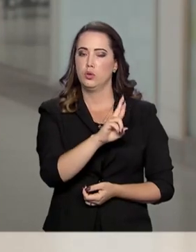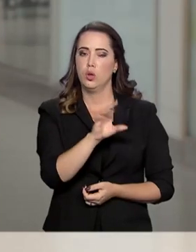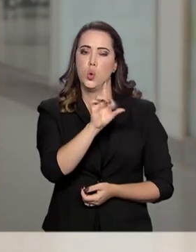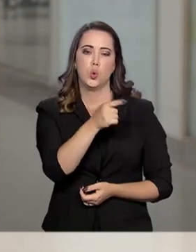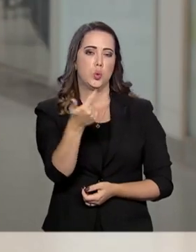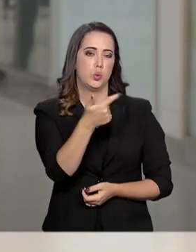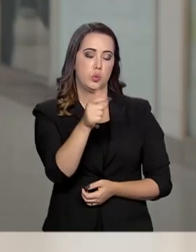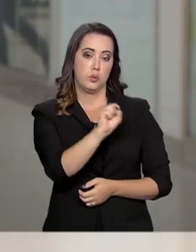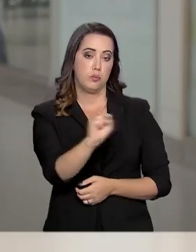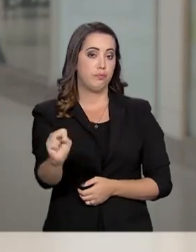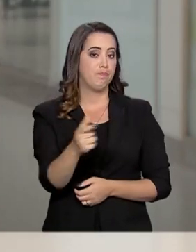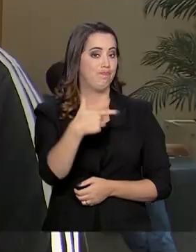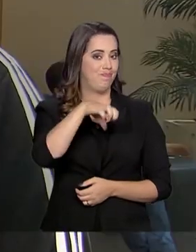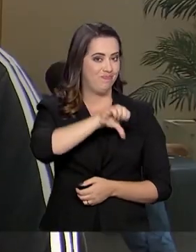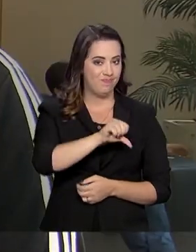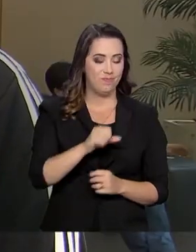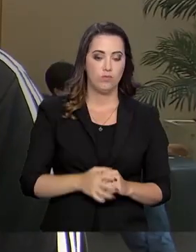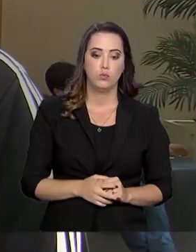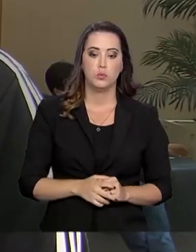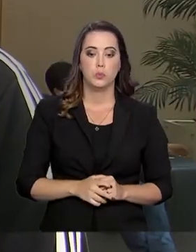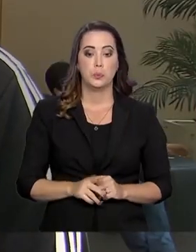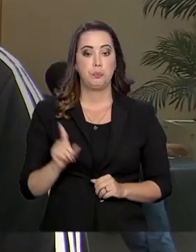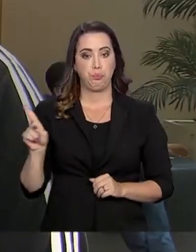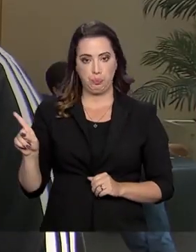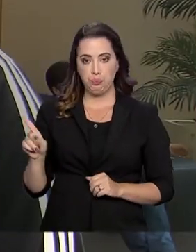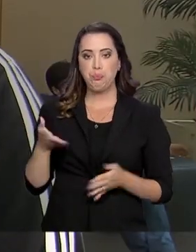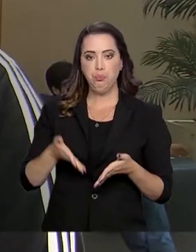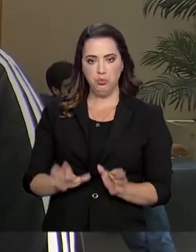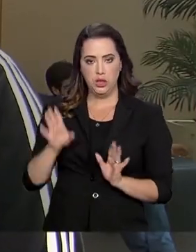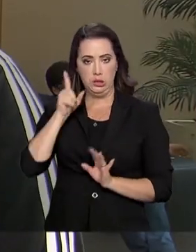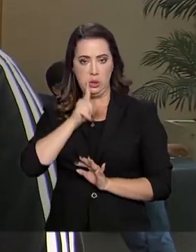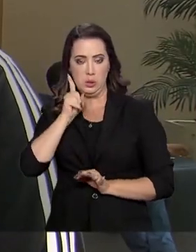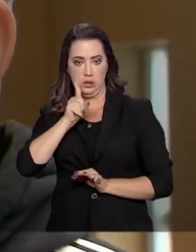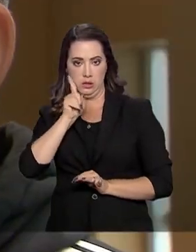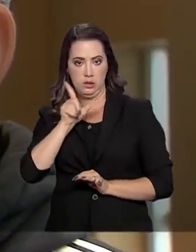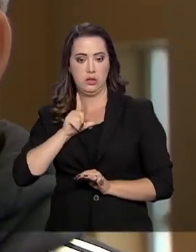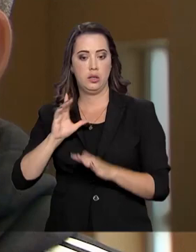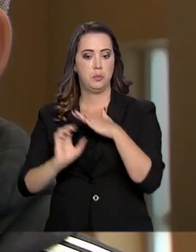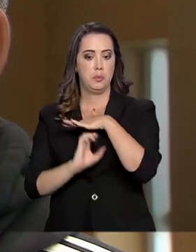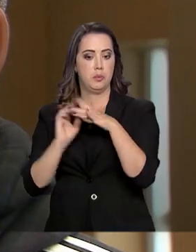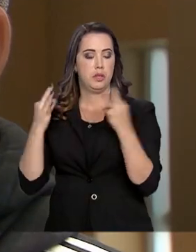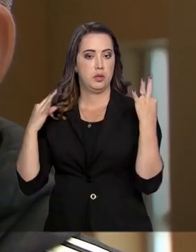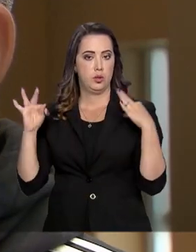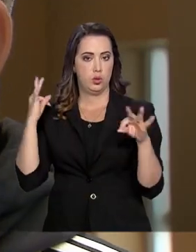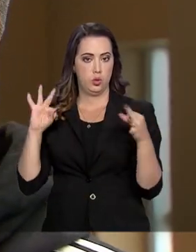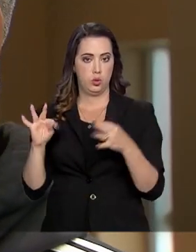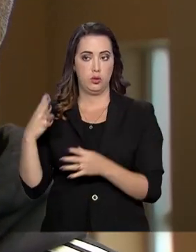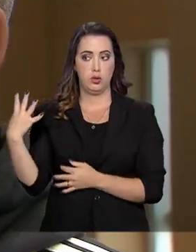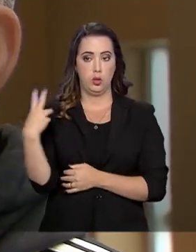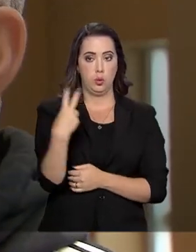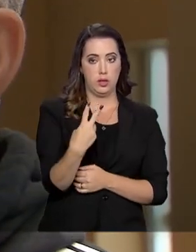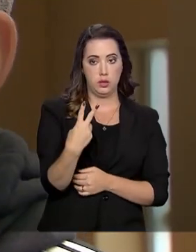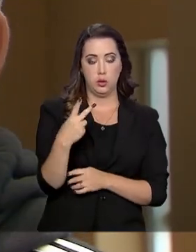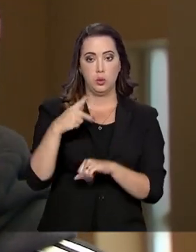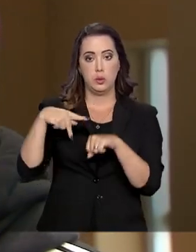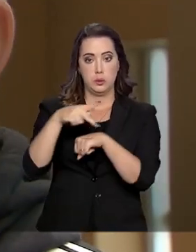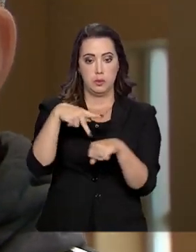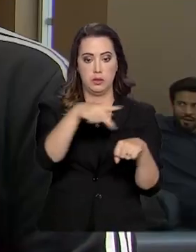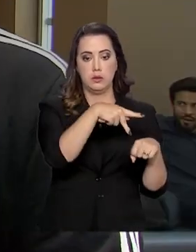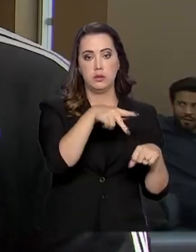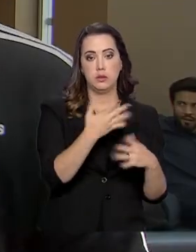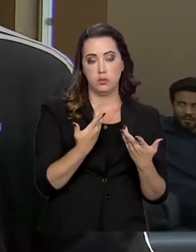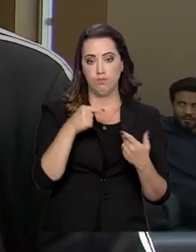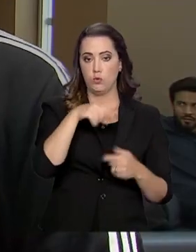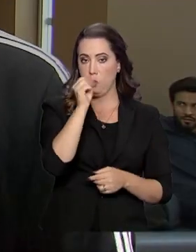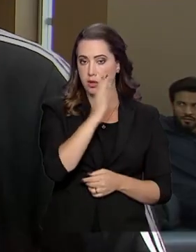semestre de 2019. Michael é americano e tem uma empresa de turismo presente em 42 países, entre eles